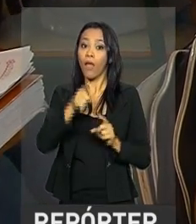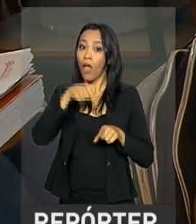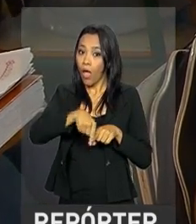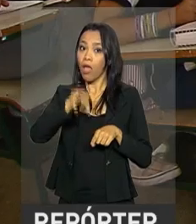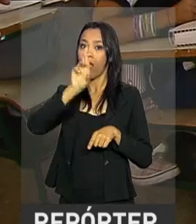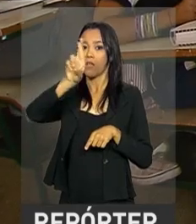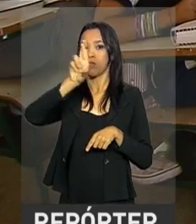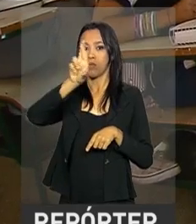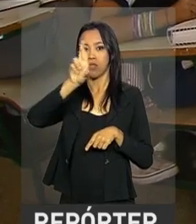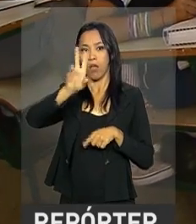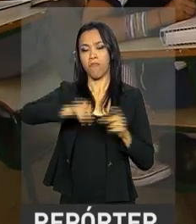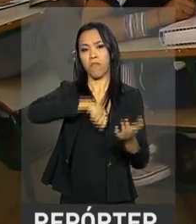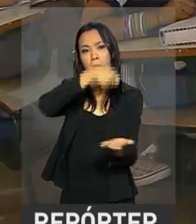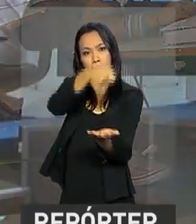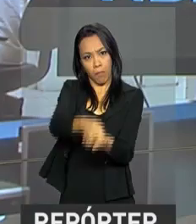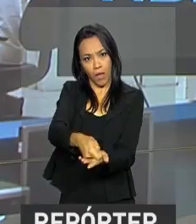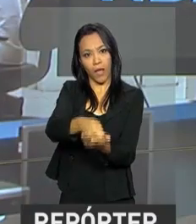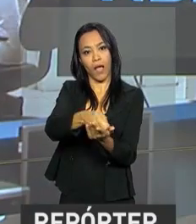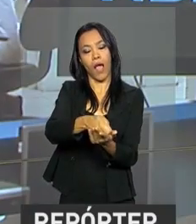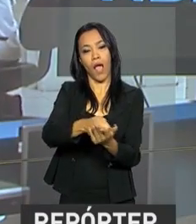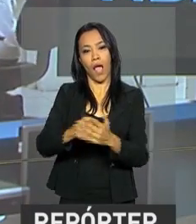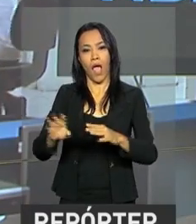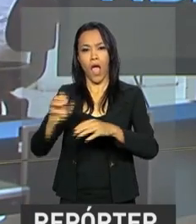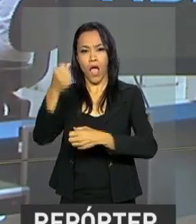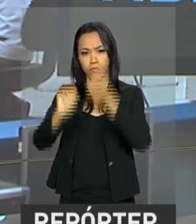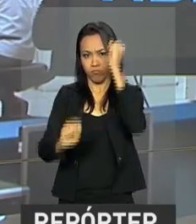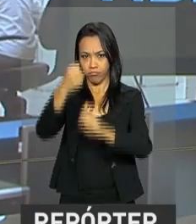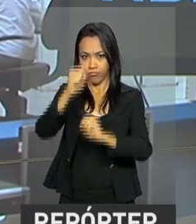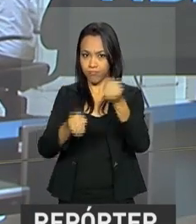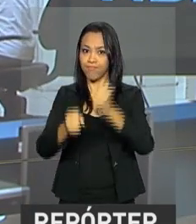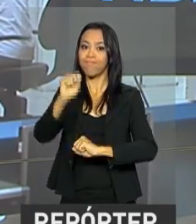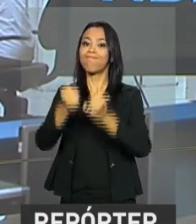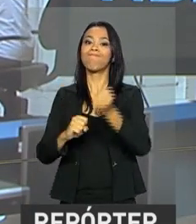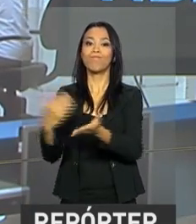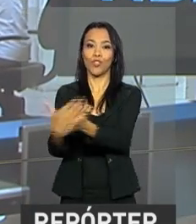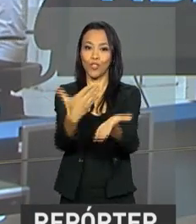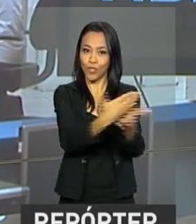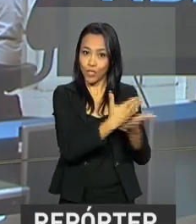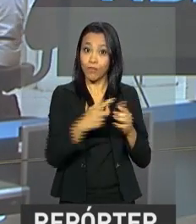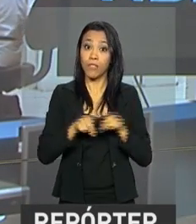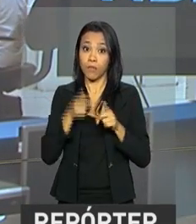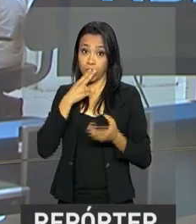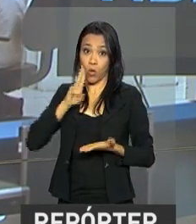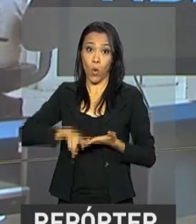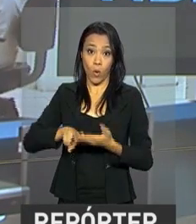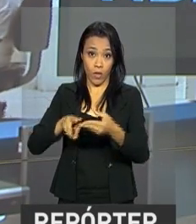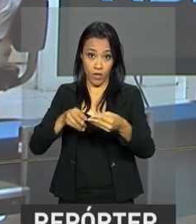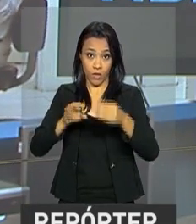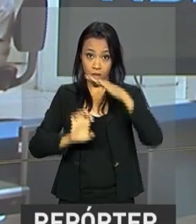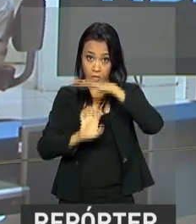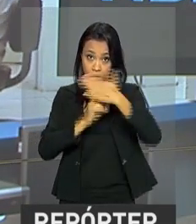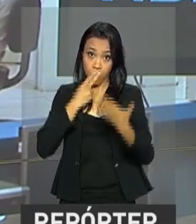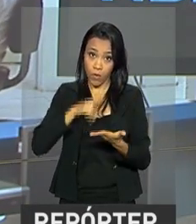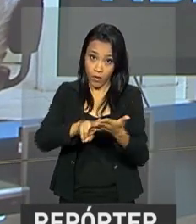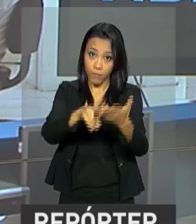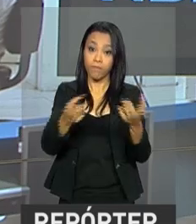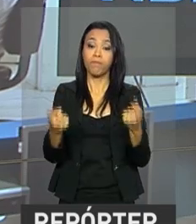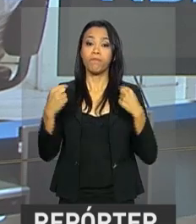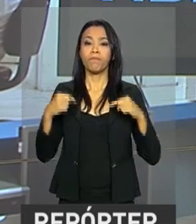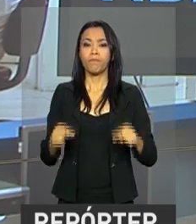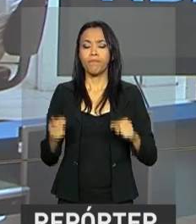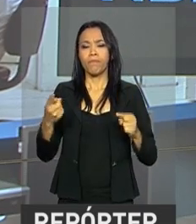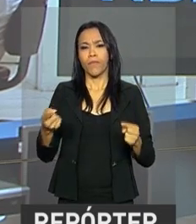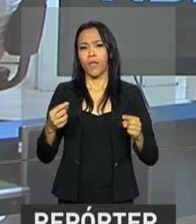por fazer o pagamento às editoras e aos correios e de olho na geração de energia limpa o prédio do ministério